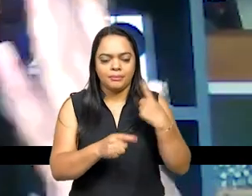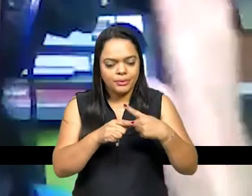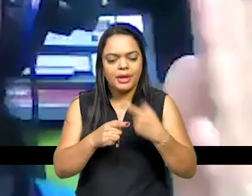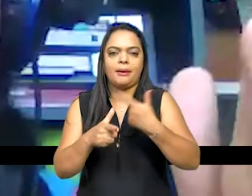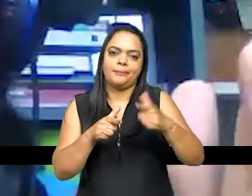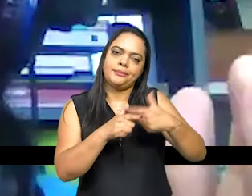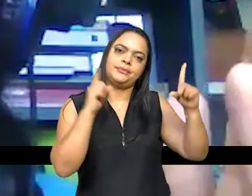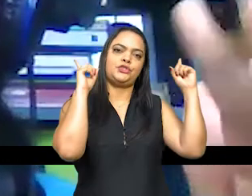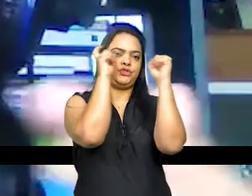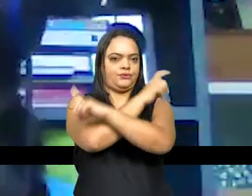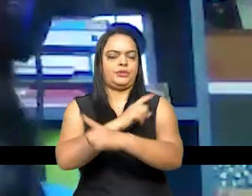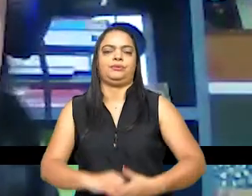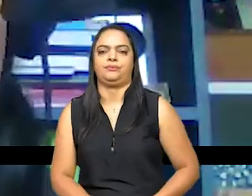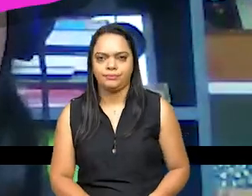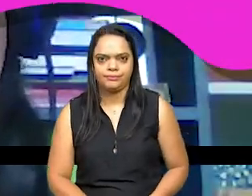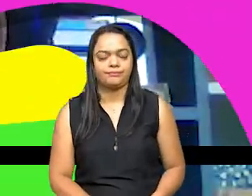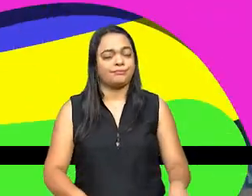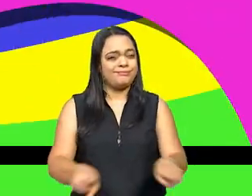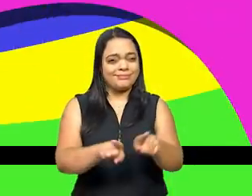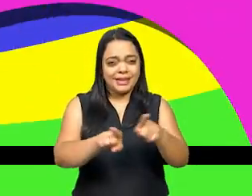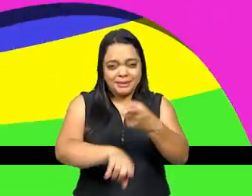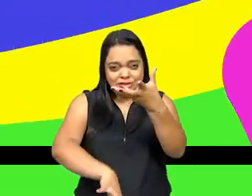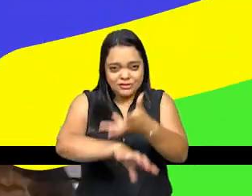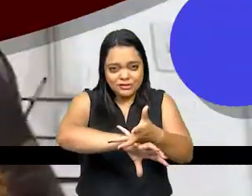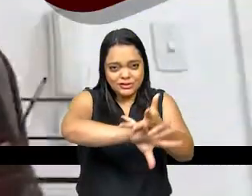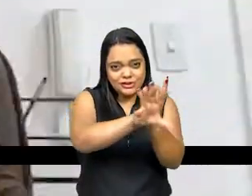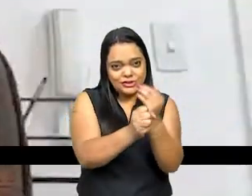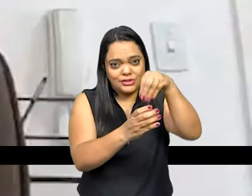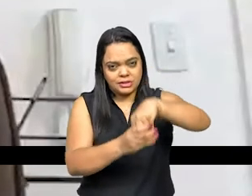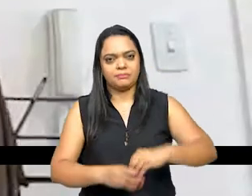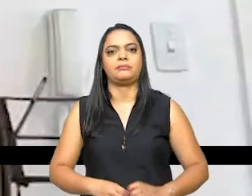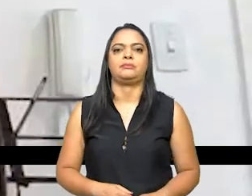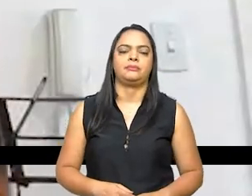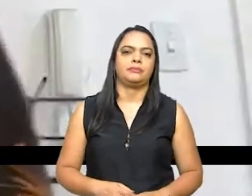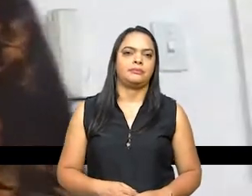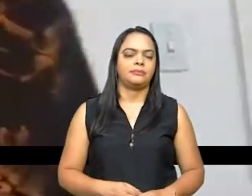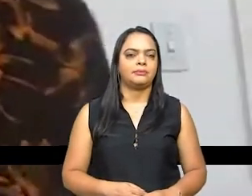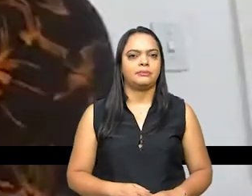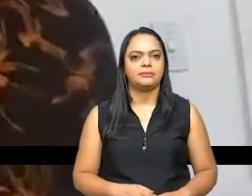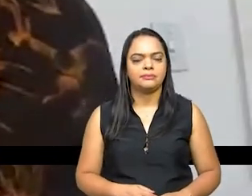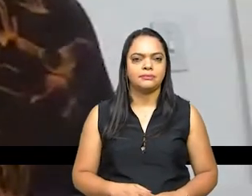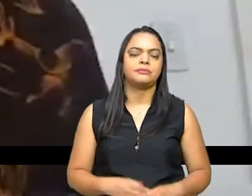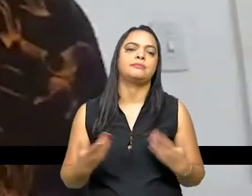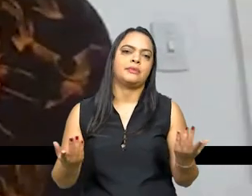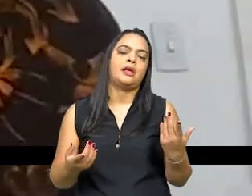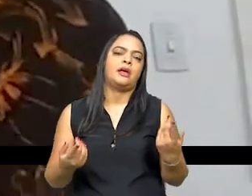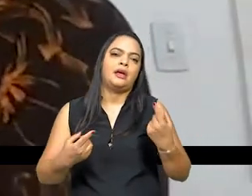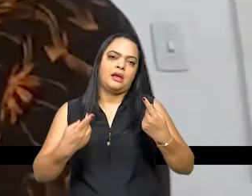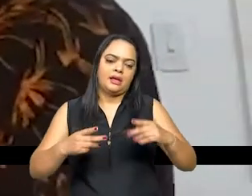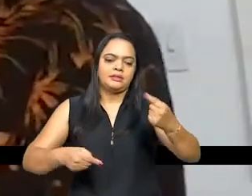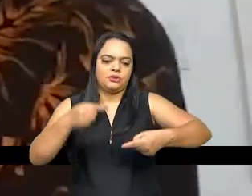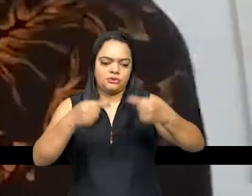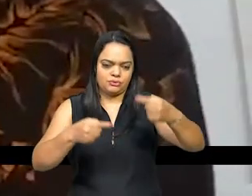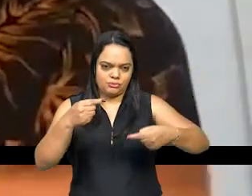complexo e multidisciplinar, né? Que essa discussão sobre branquitude, ela tem ganhado muito espaço fora